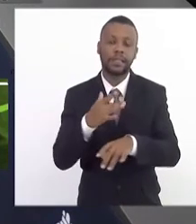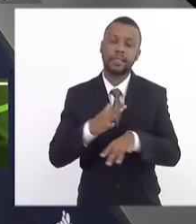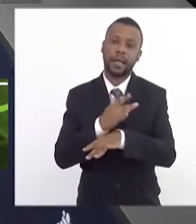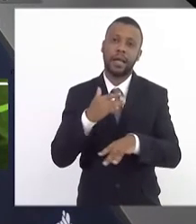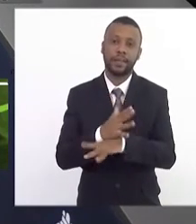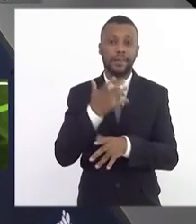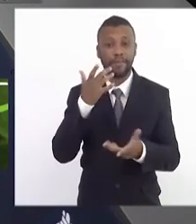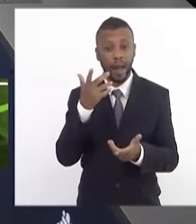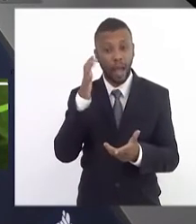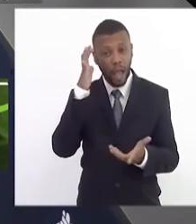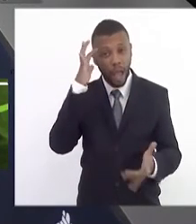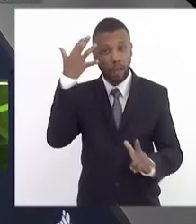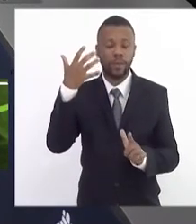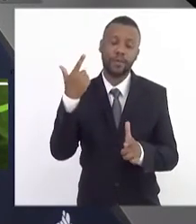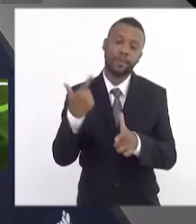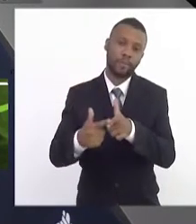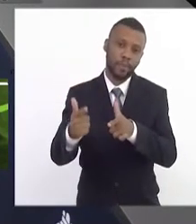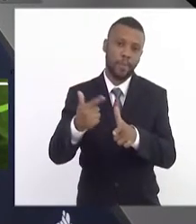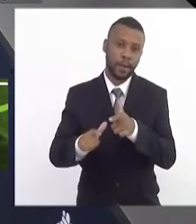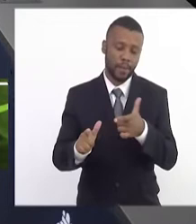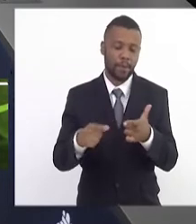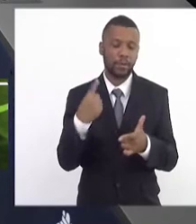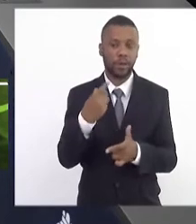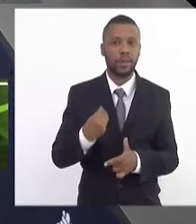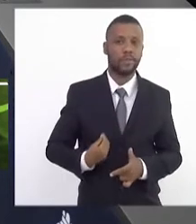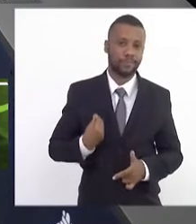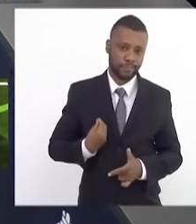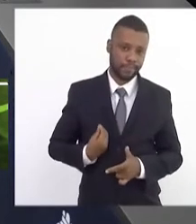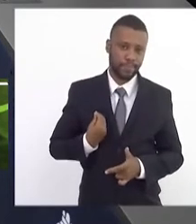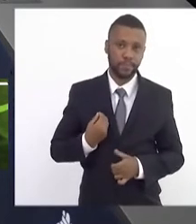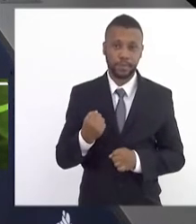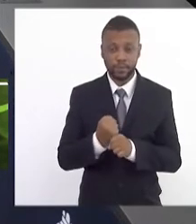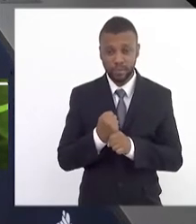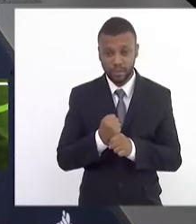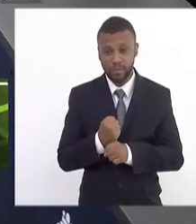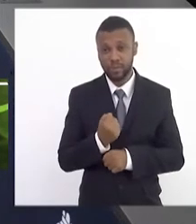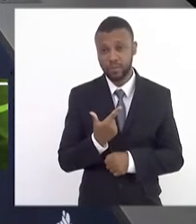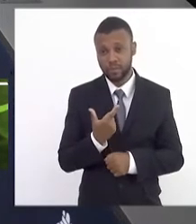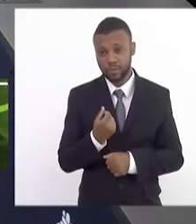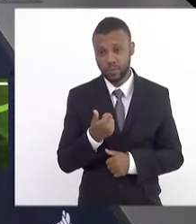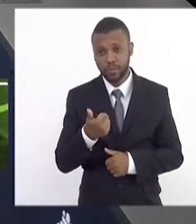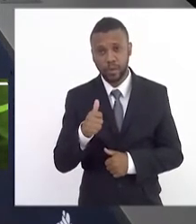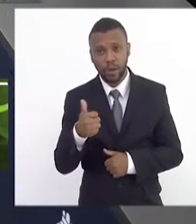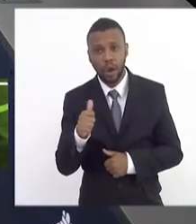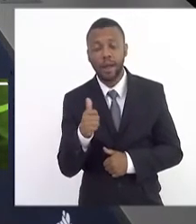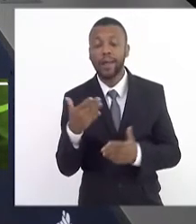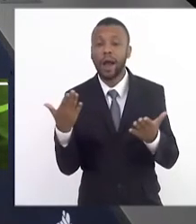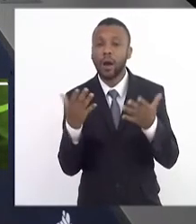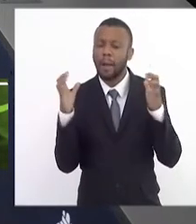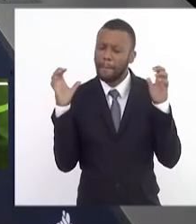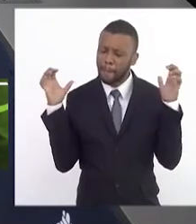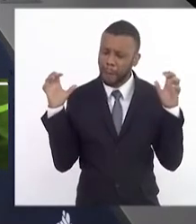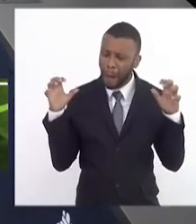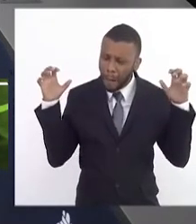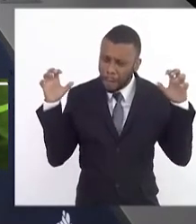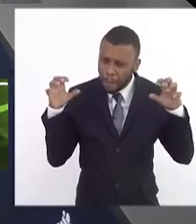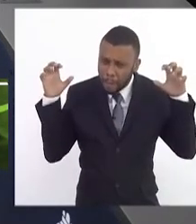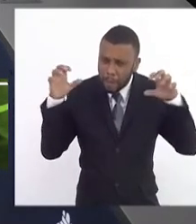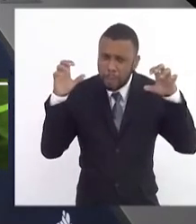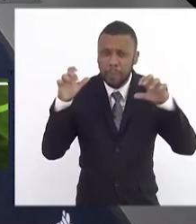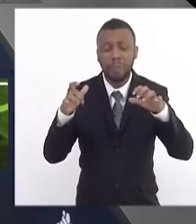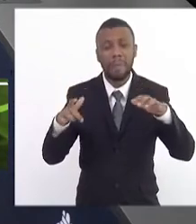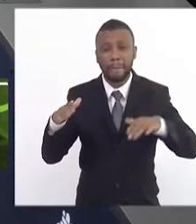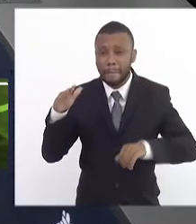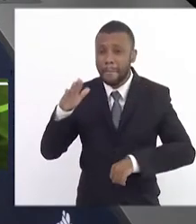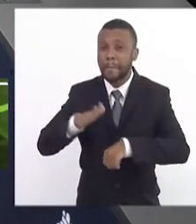que nós estamos vivendo. A gente teve 2011 e agora chuvas muito maiores que